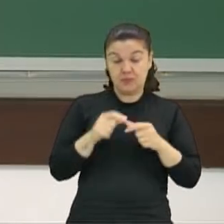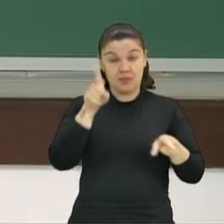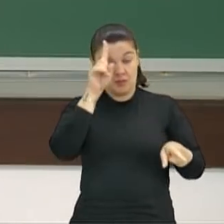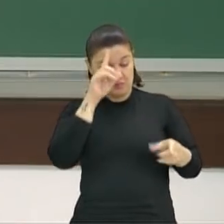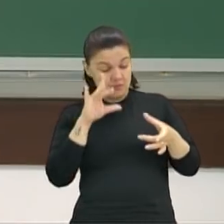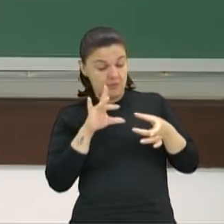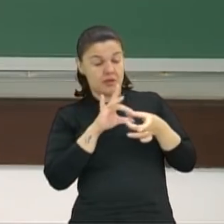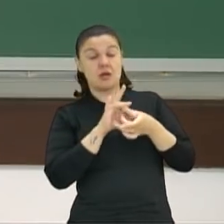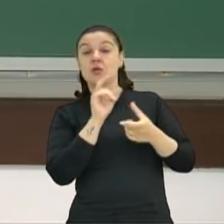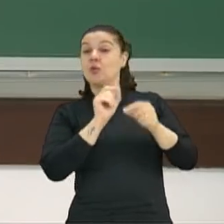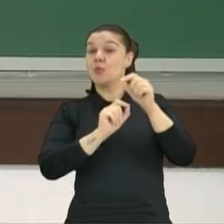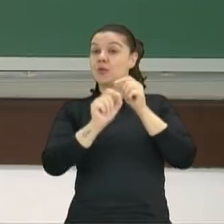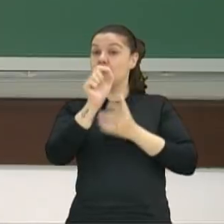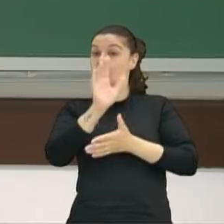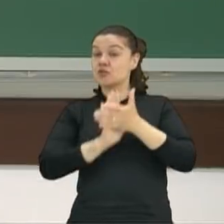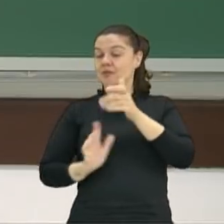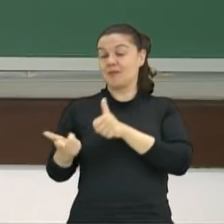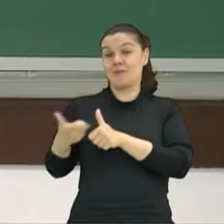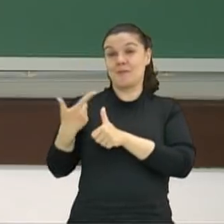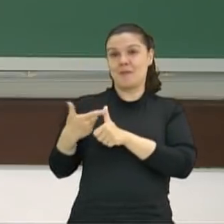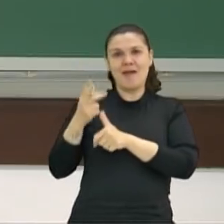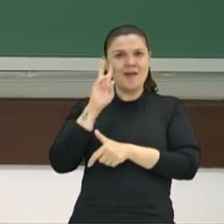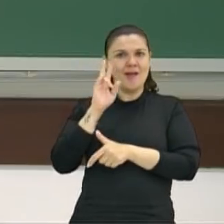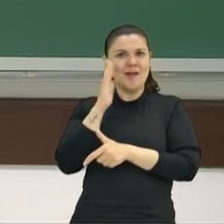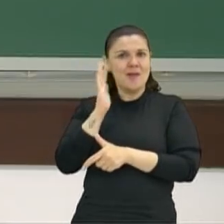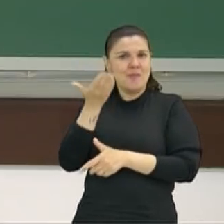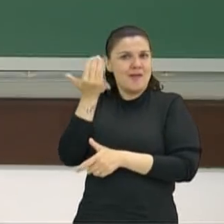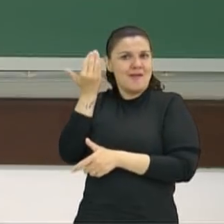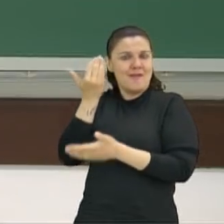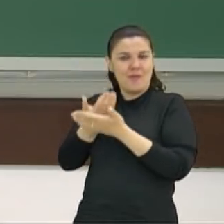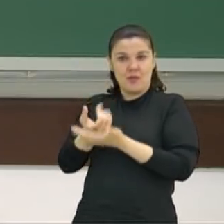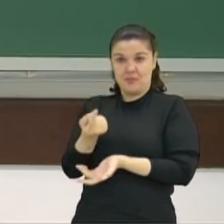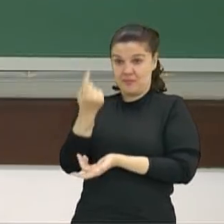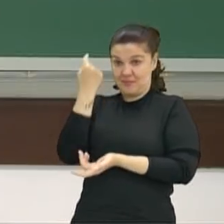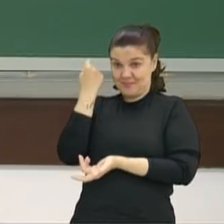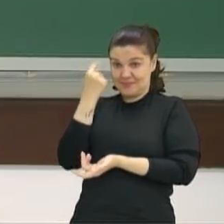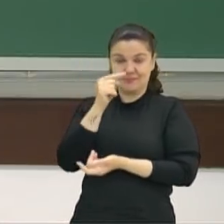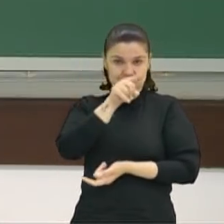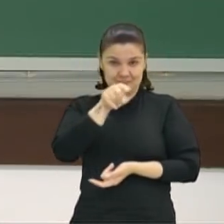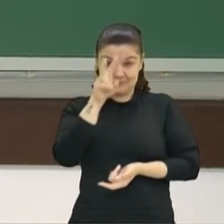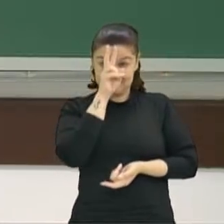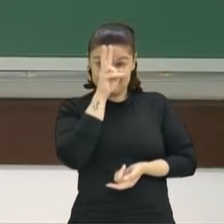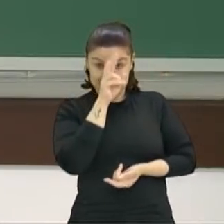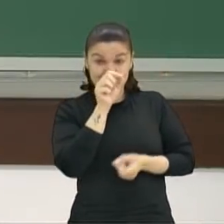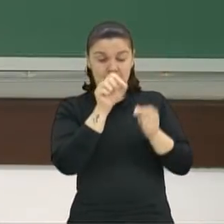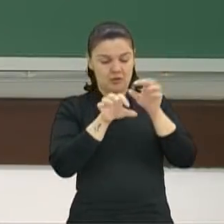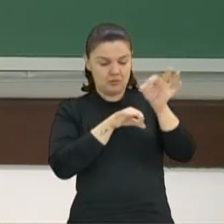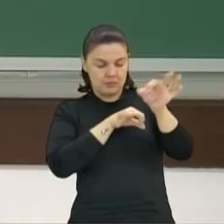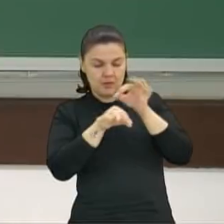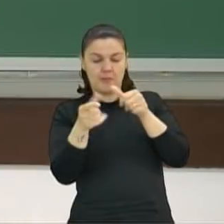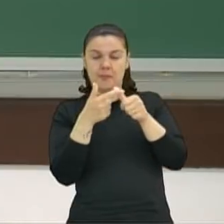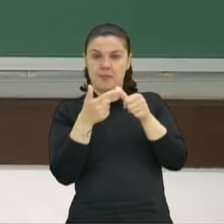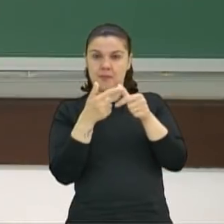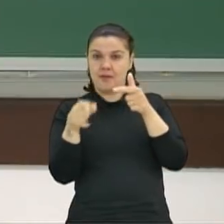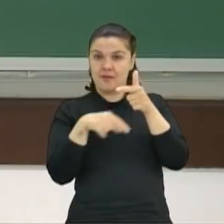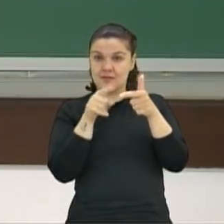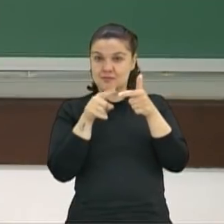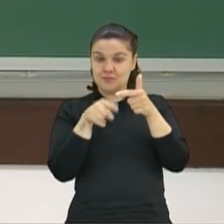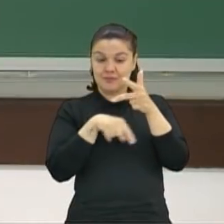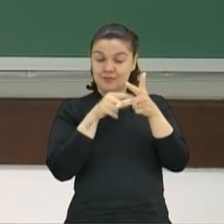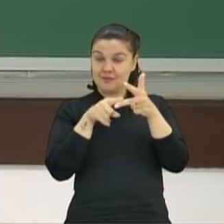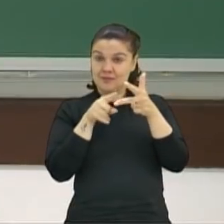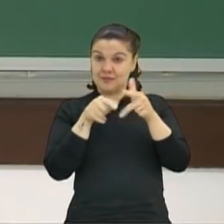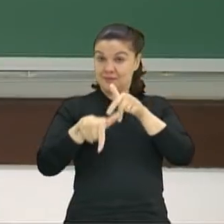associar isso lá à atividade primária. Lembram que nós estudamos na aula anterior, atividade primária, secundária e